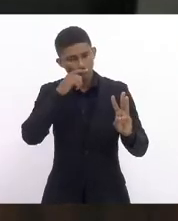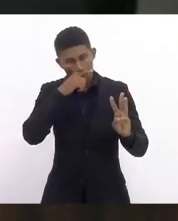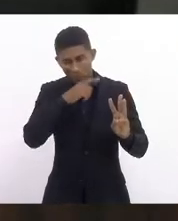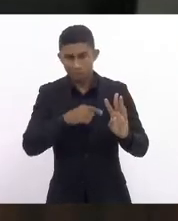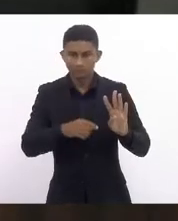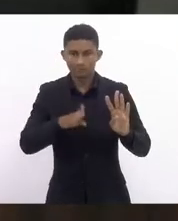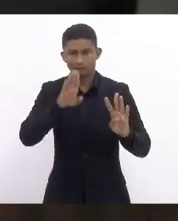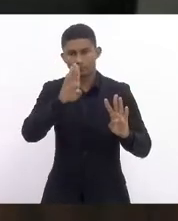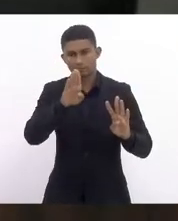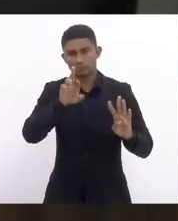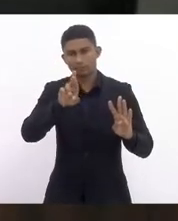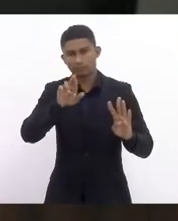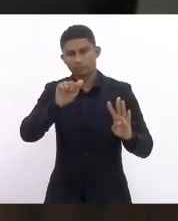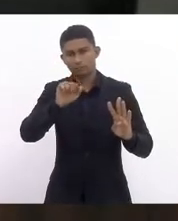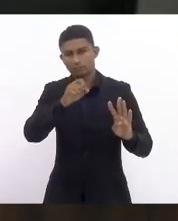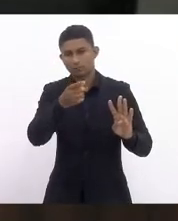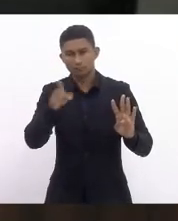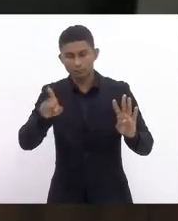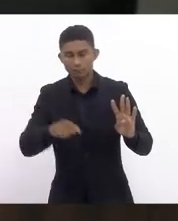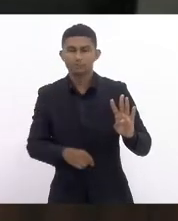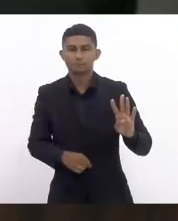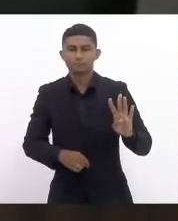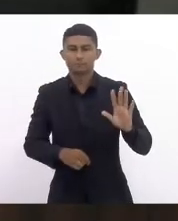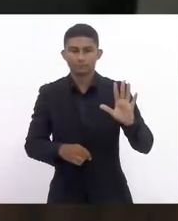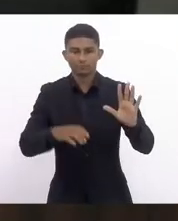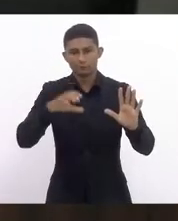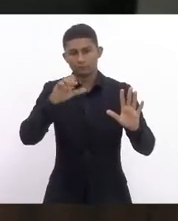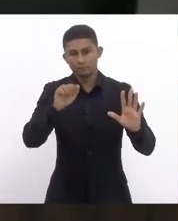Deputado Brazão. Deputado Carlos Macedo.